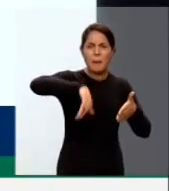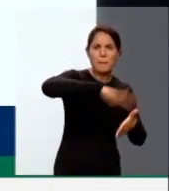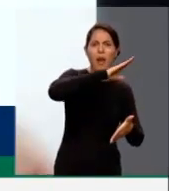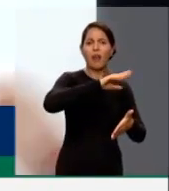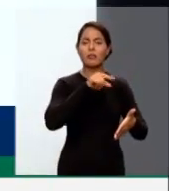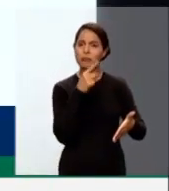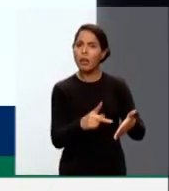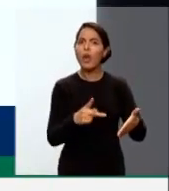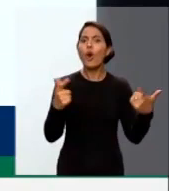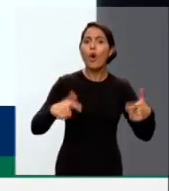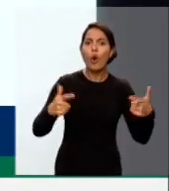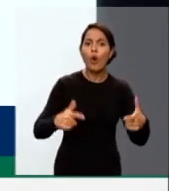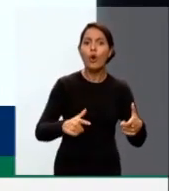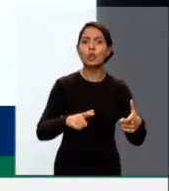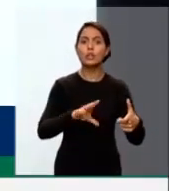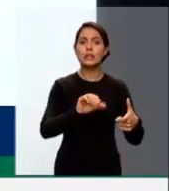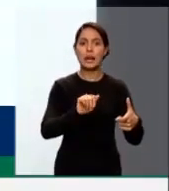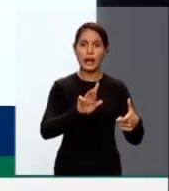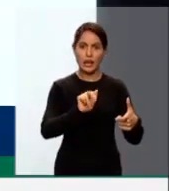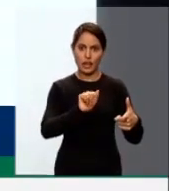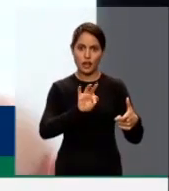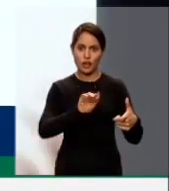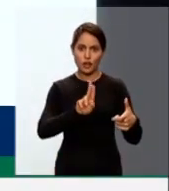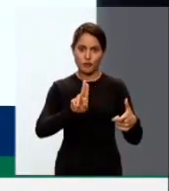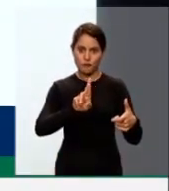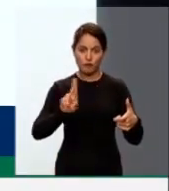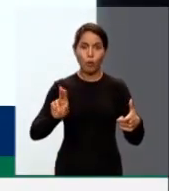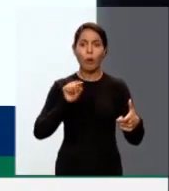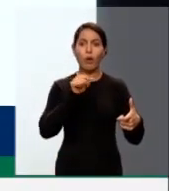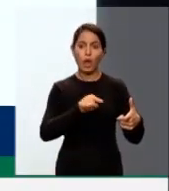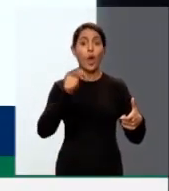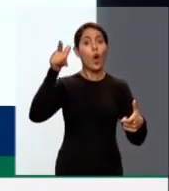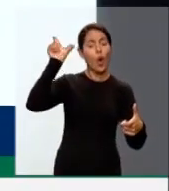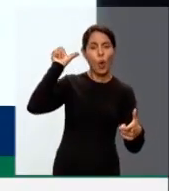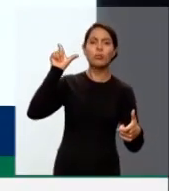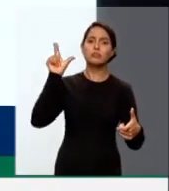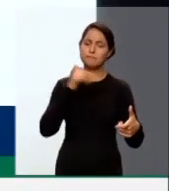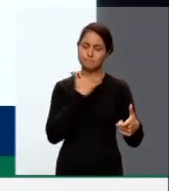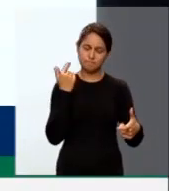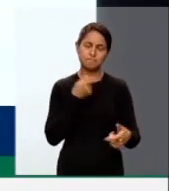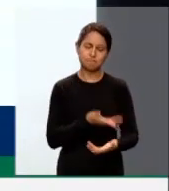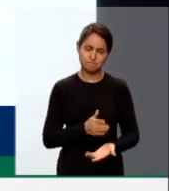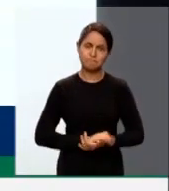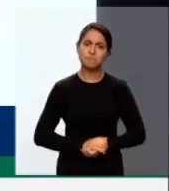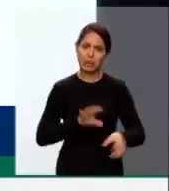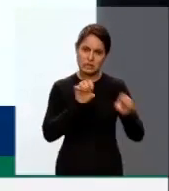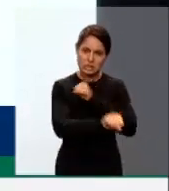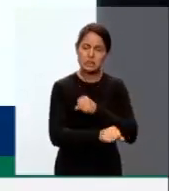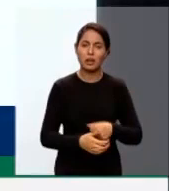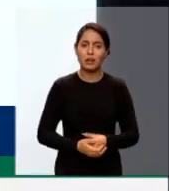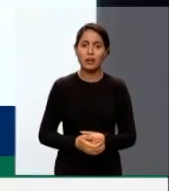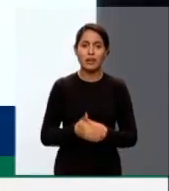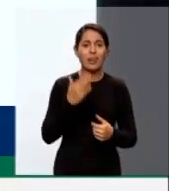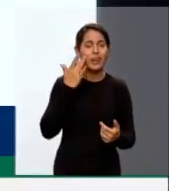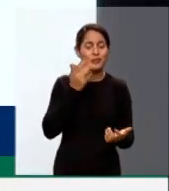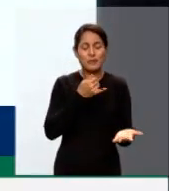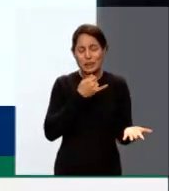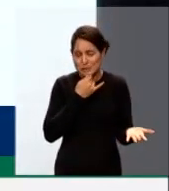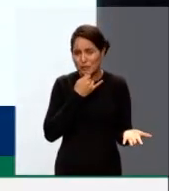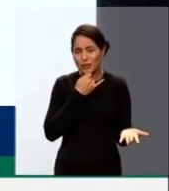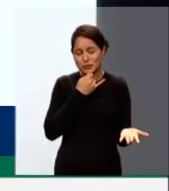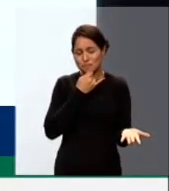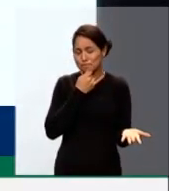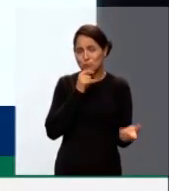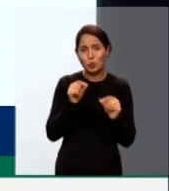Carrefour, pelos seguranças do Carrefour, ontem. Infelizmente, isso não está descolado de toda